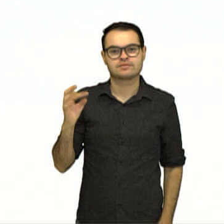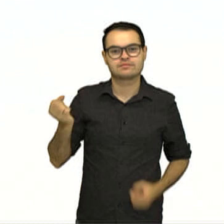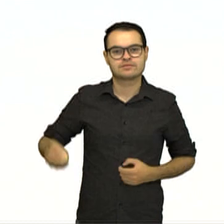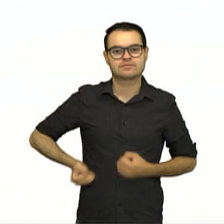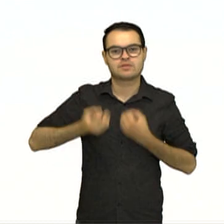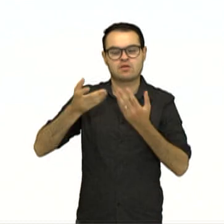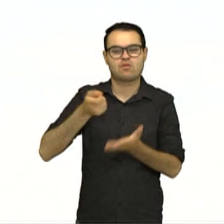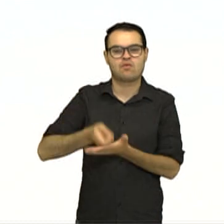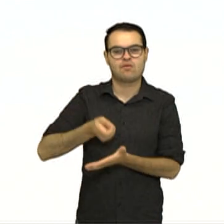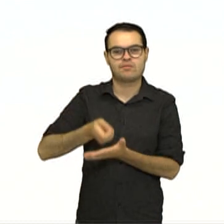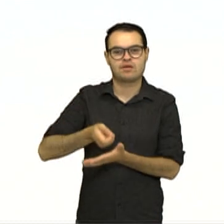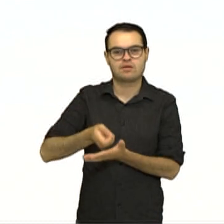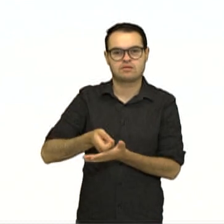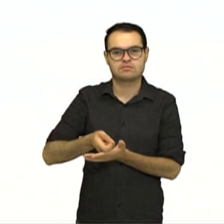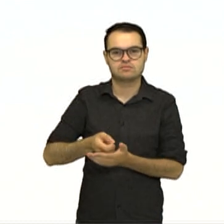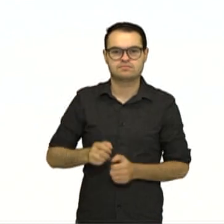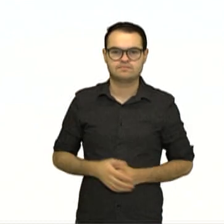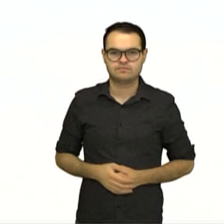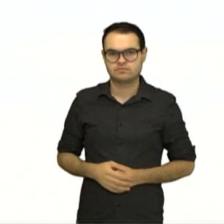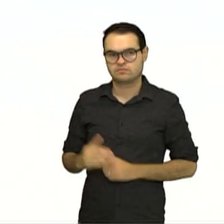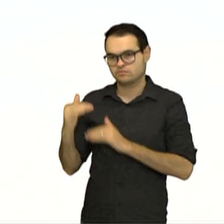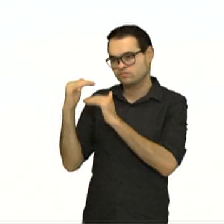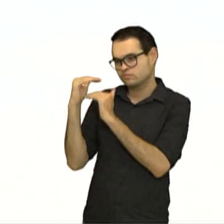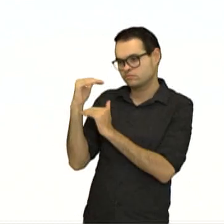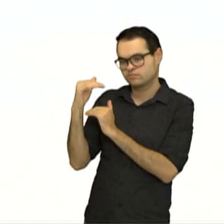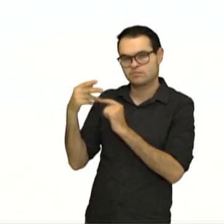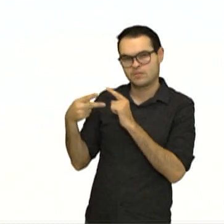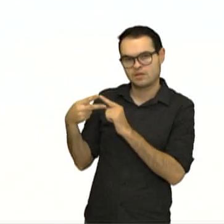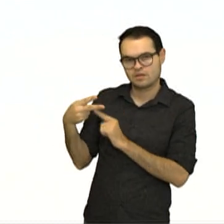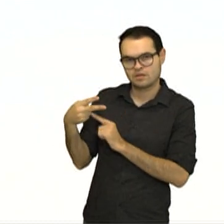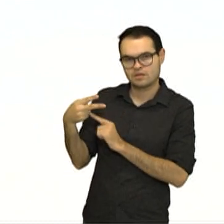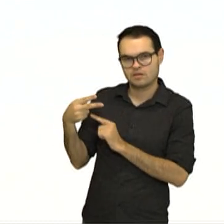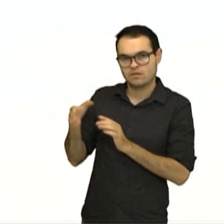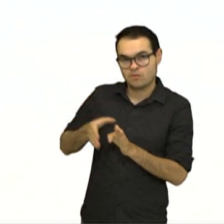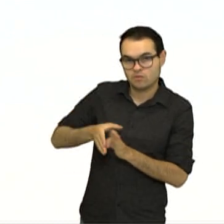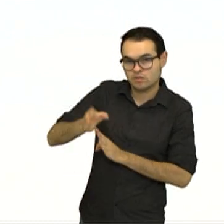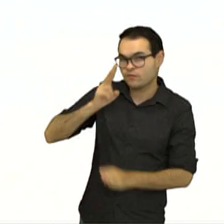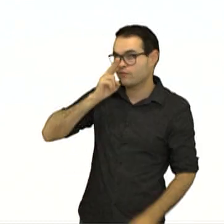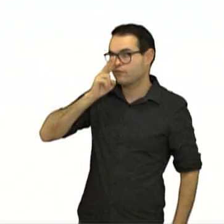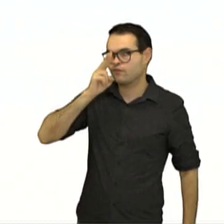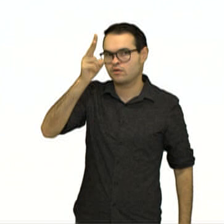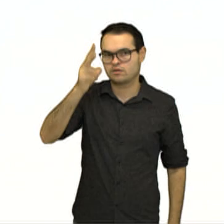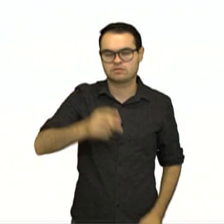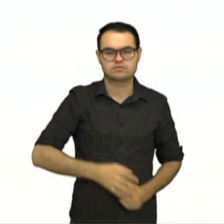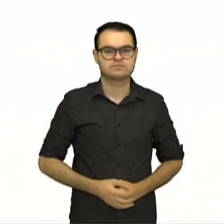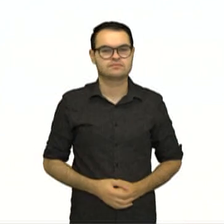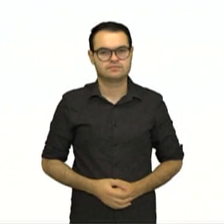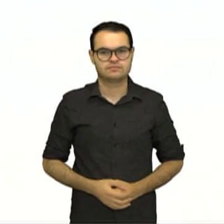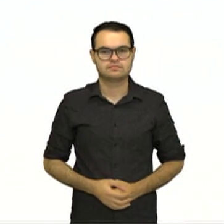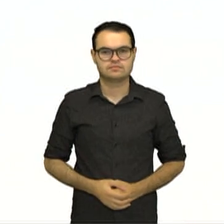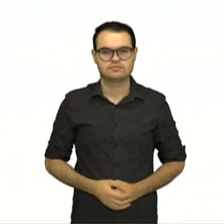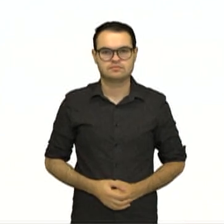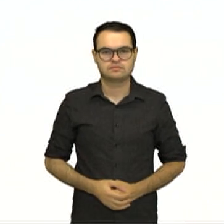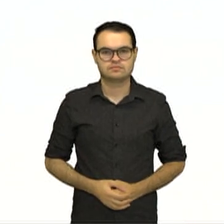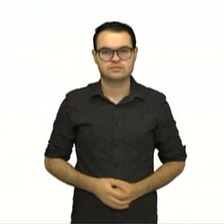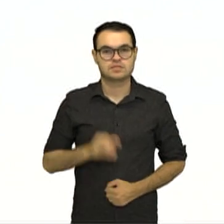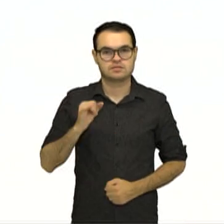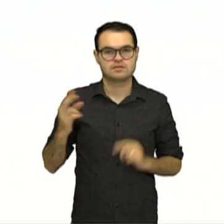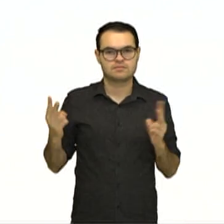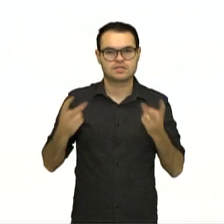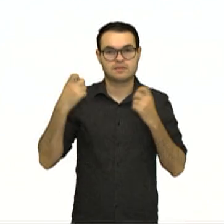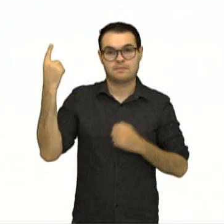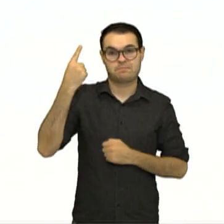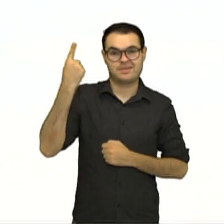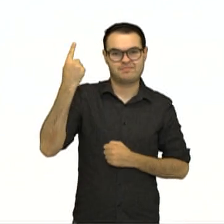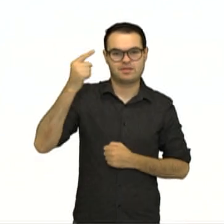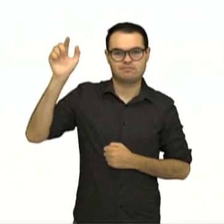uma obrigação, obligation, or a strong advice, ou um conselho muito forte. Se a gente observar a primeira